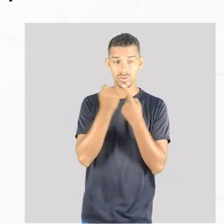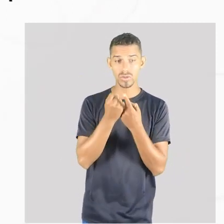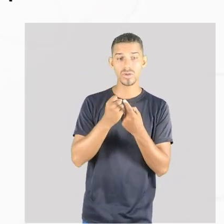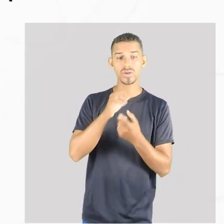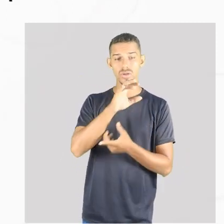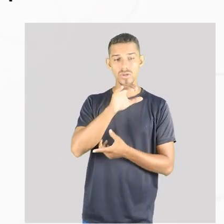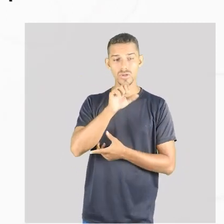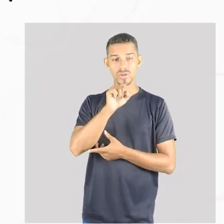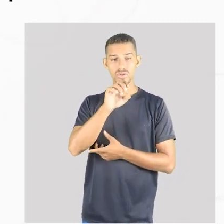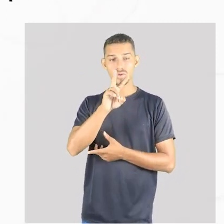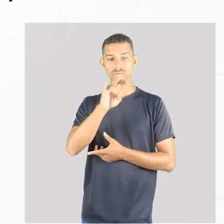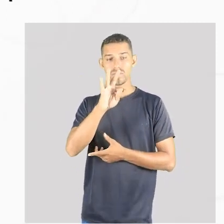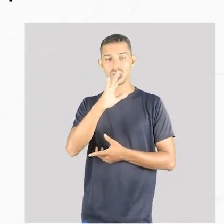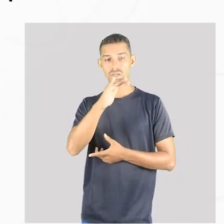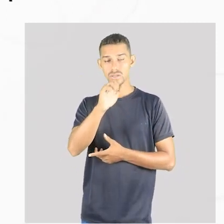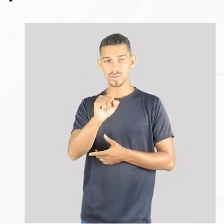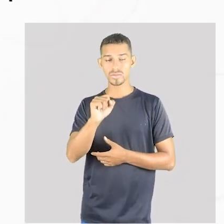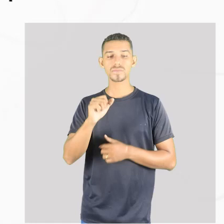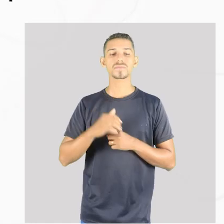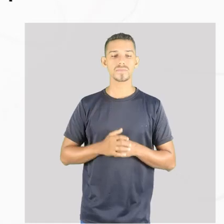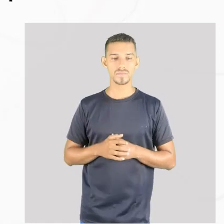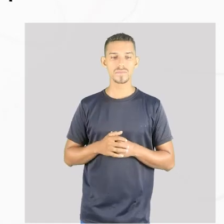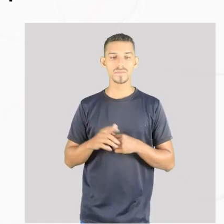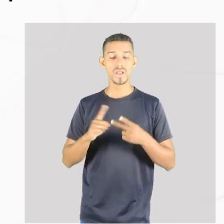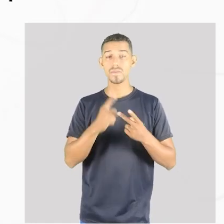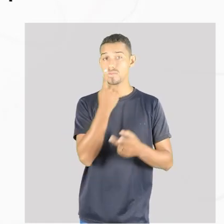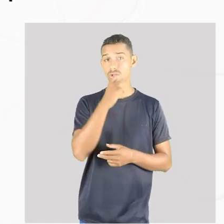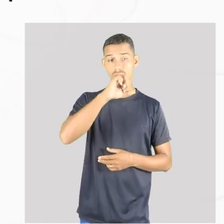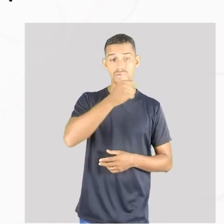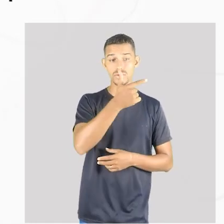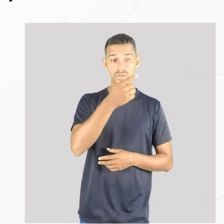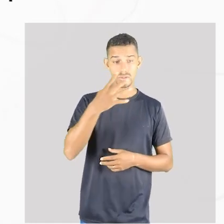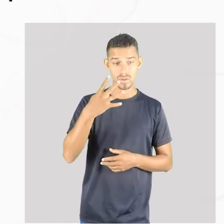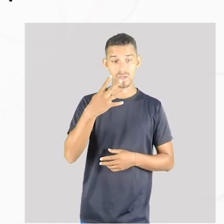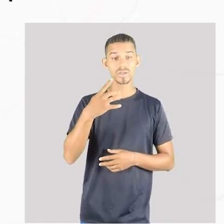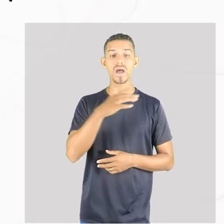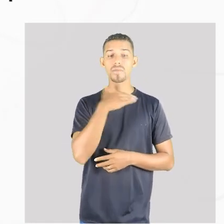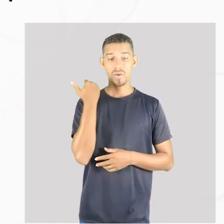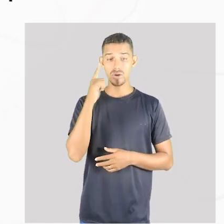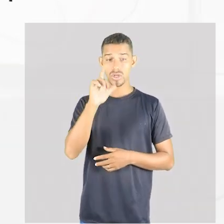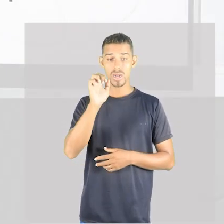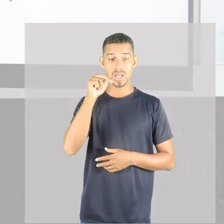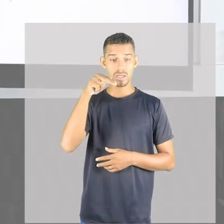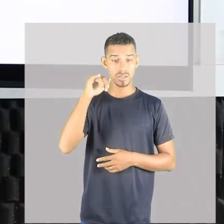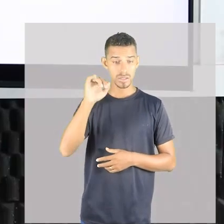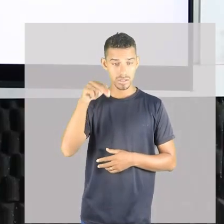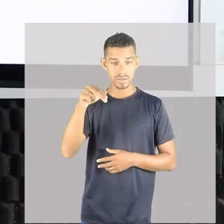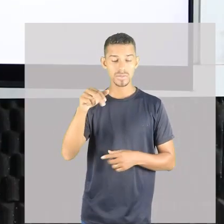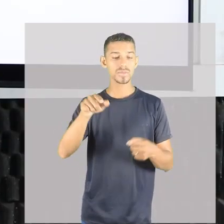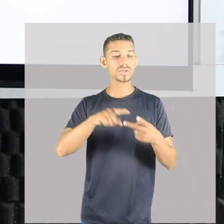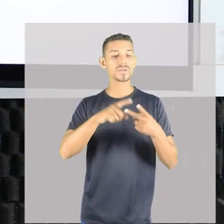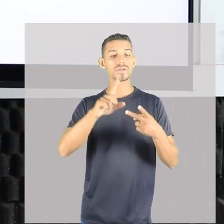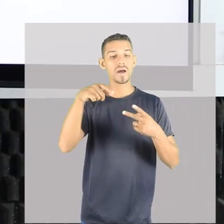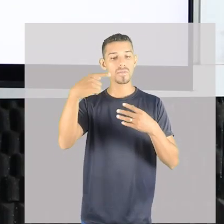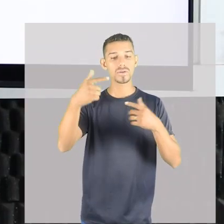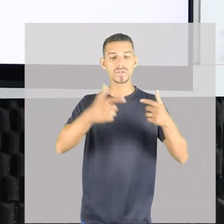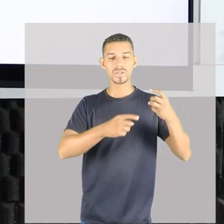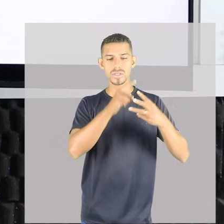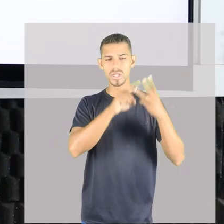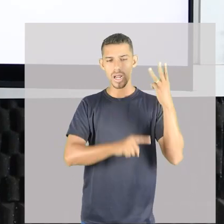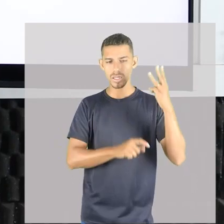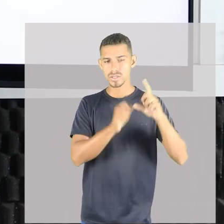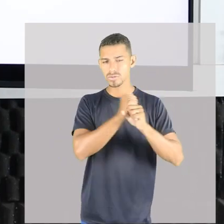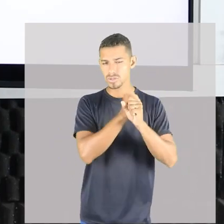Soviéticas. Em 1924, morte de Lenin. E após 3 anos de disputa política, Stalin vence